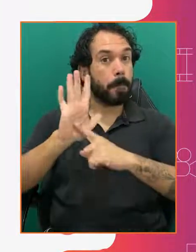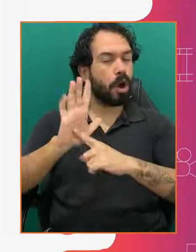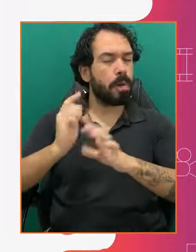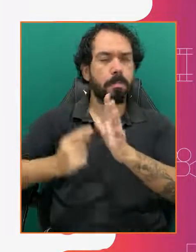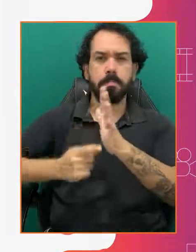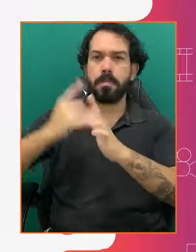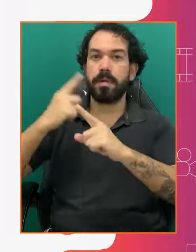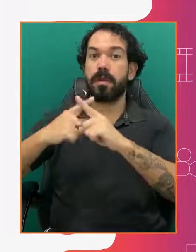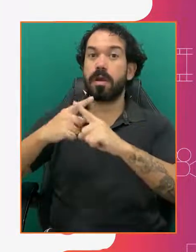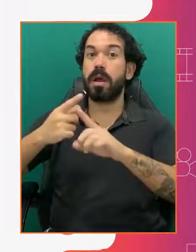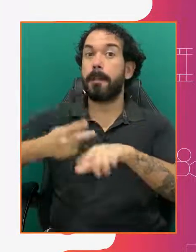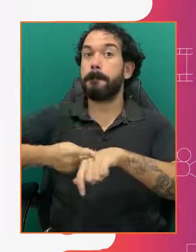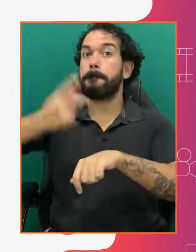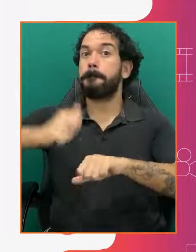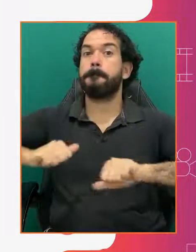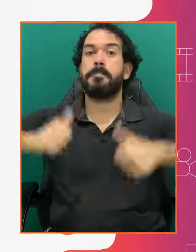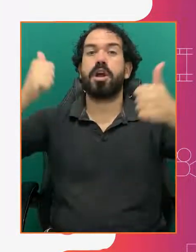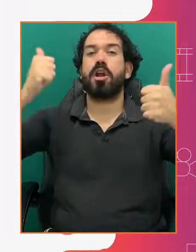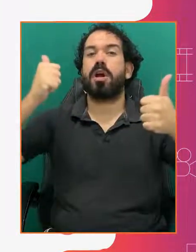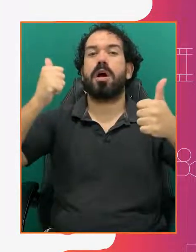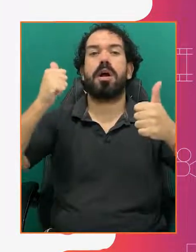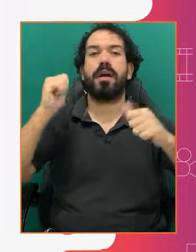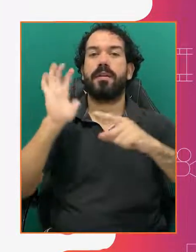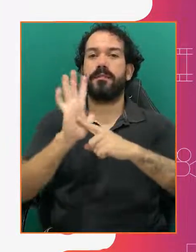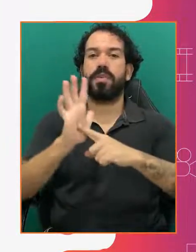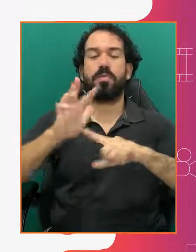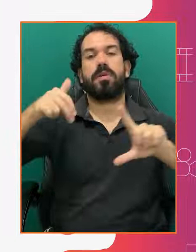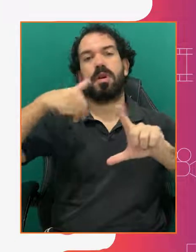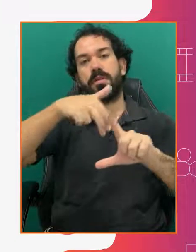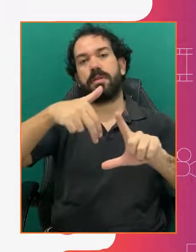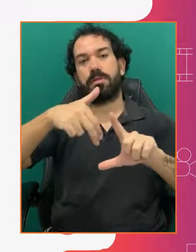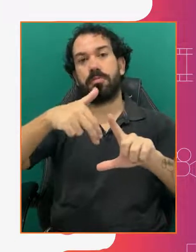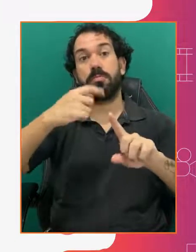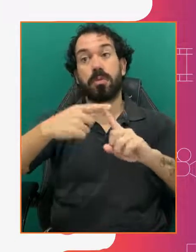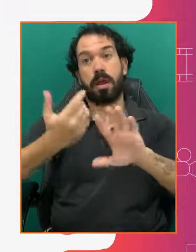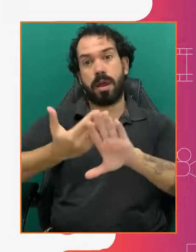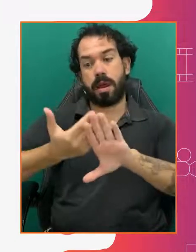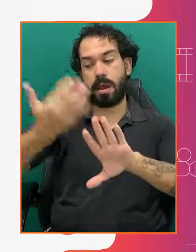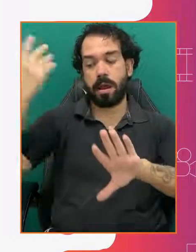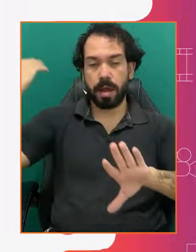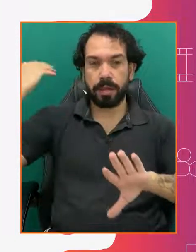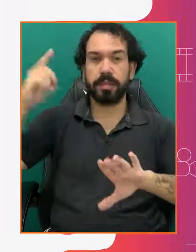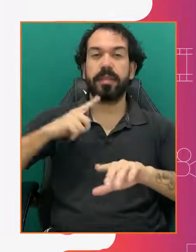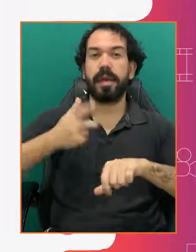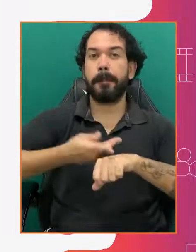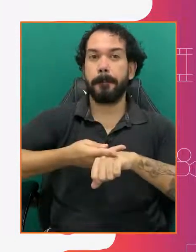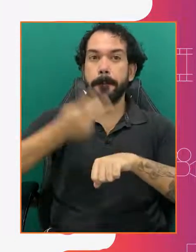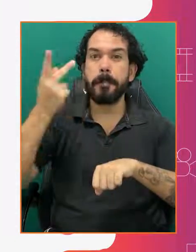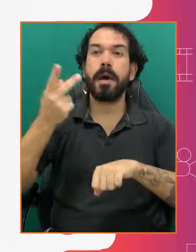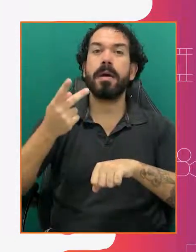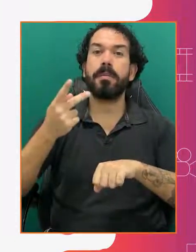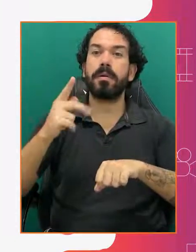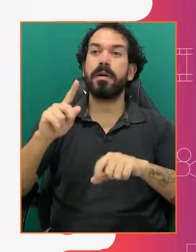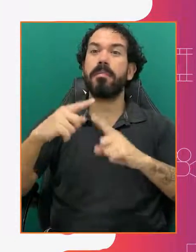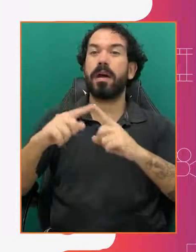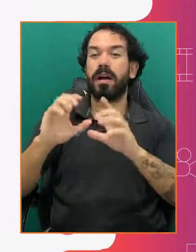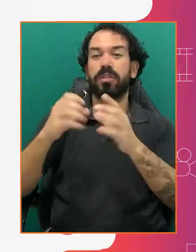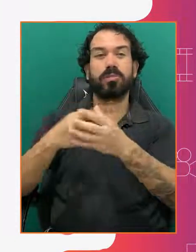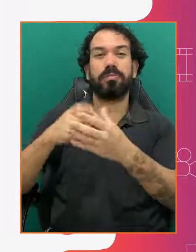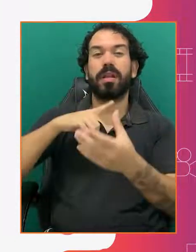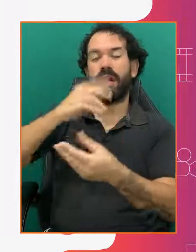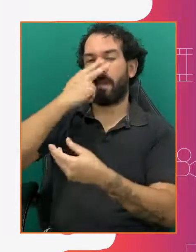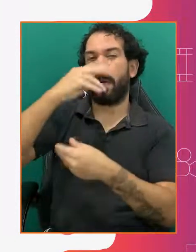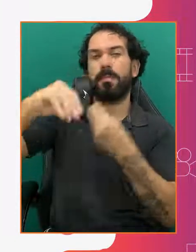vez o prêmio de melhor filme de animação. Até então, os filmes recebiam premiações em